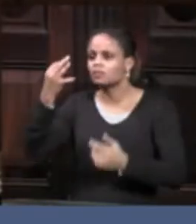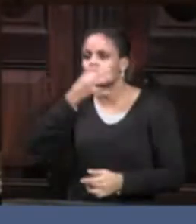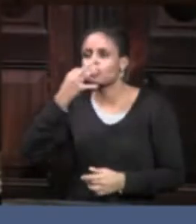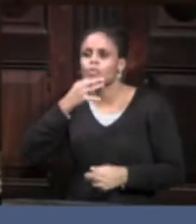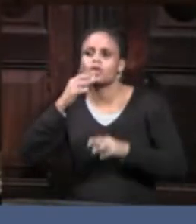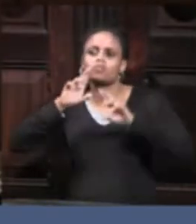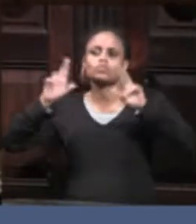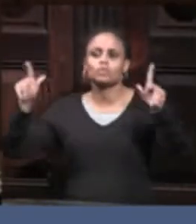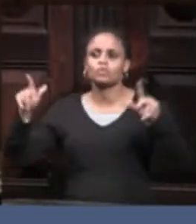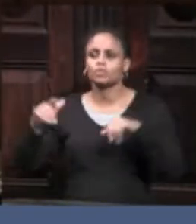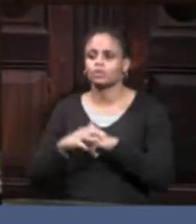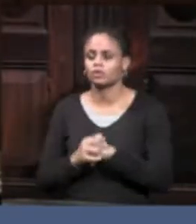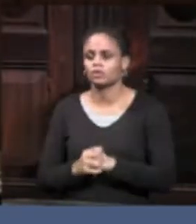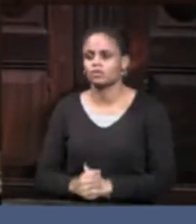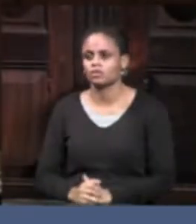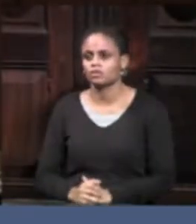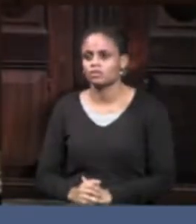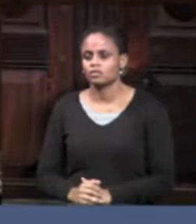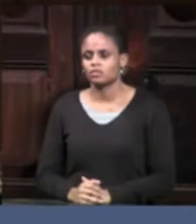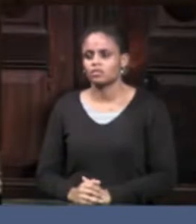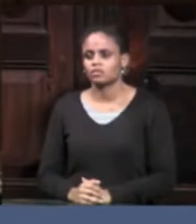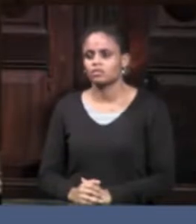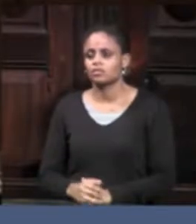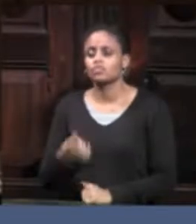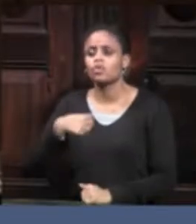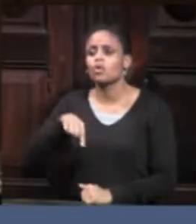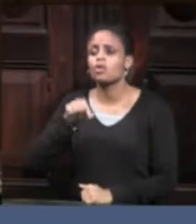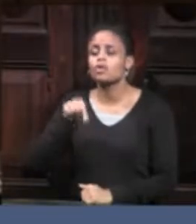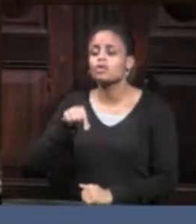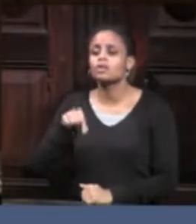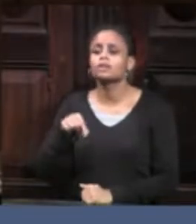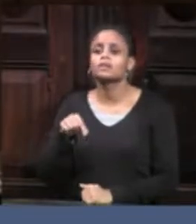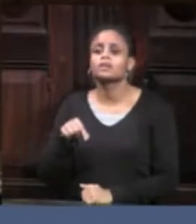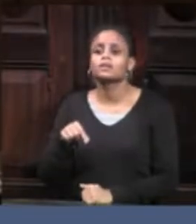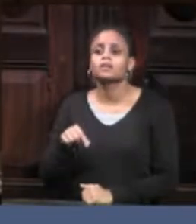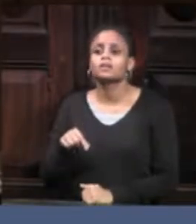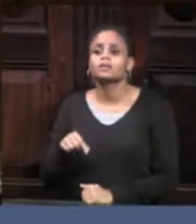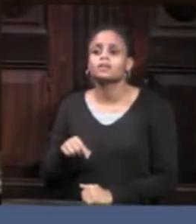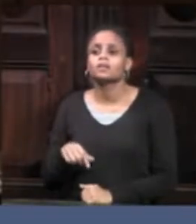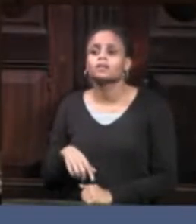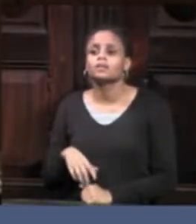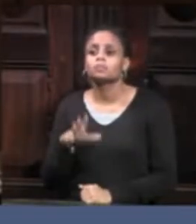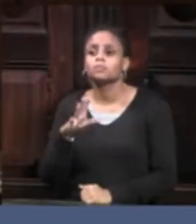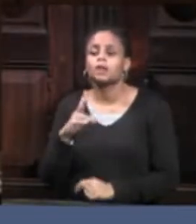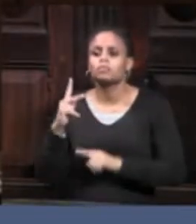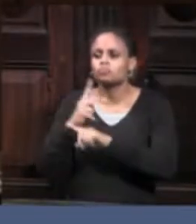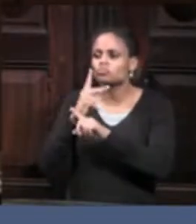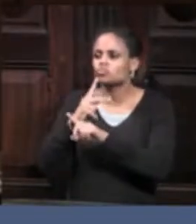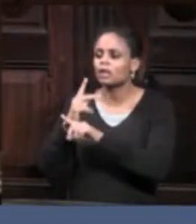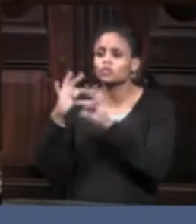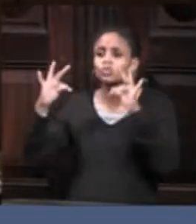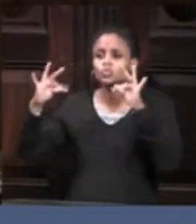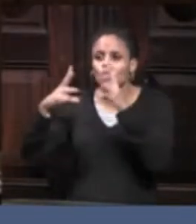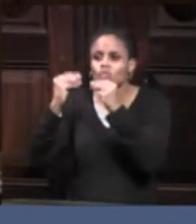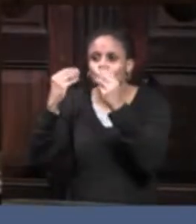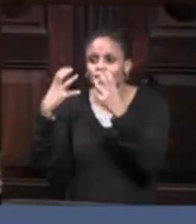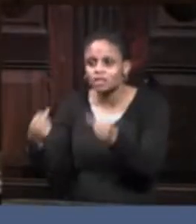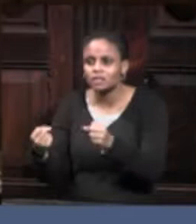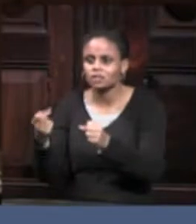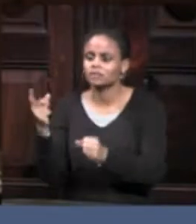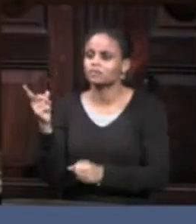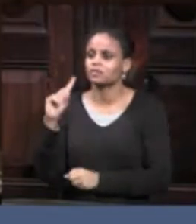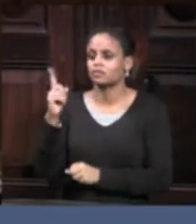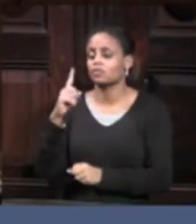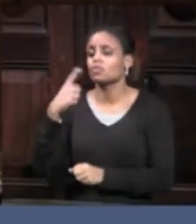até favoráveis ao aborto. Não estamos aqui para buscar a unanimidade, mas estamos aqui